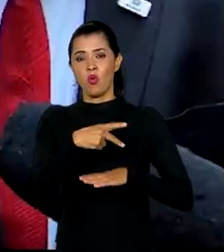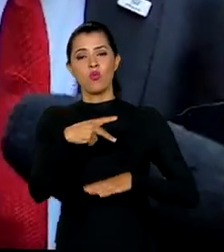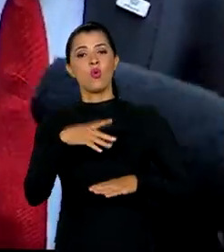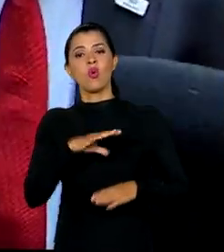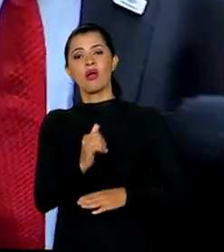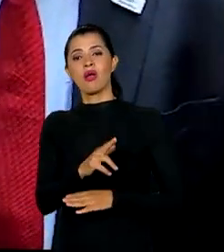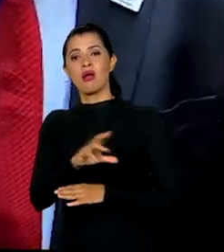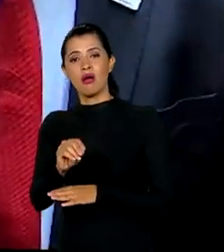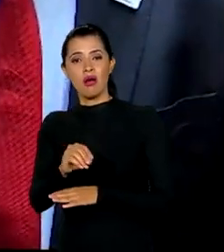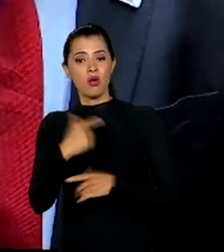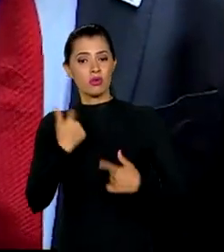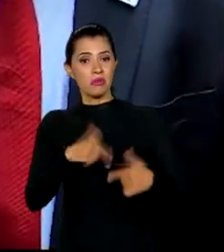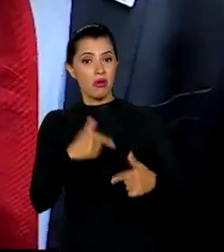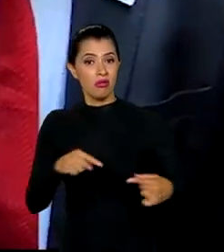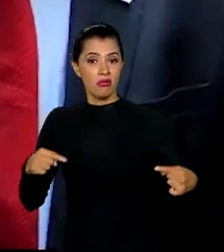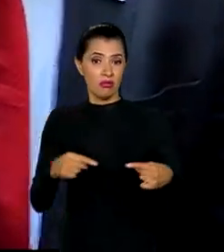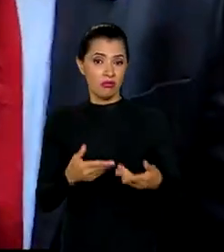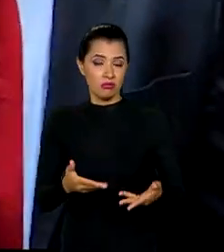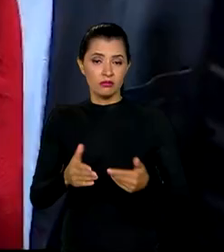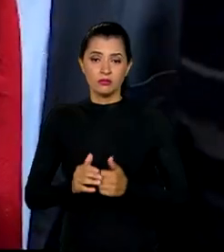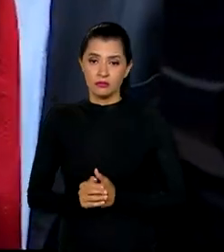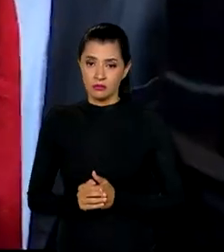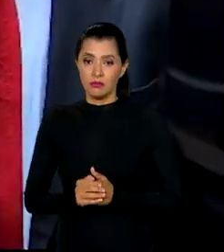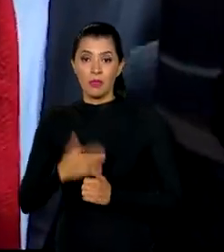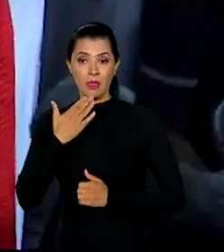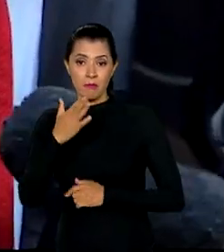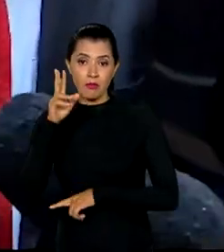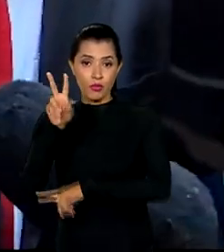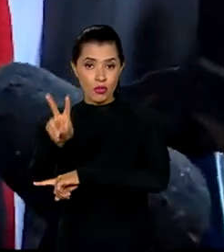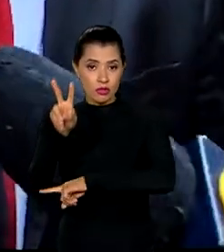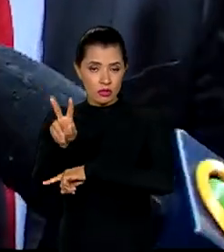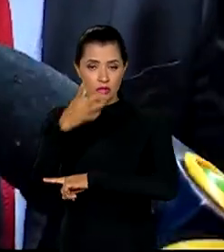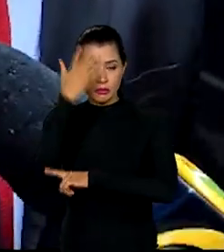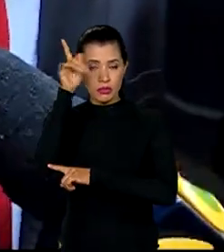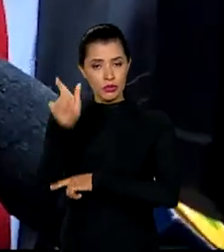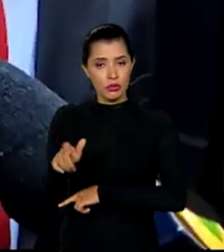que cada um está exercendo. A favor da proteção ao